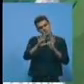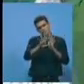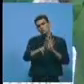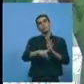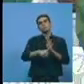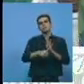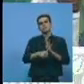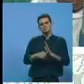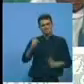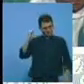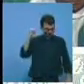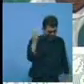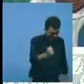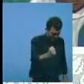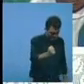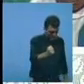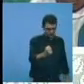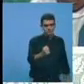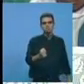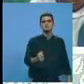um assassinato.